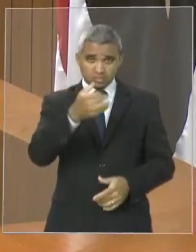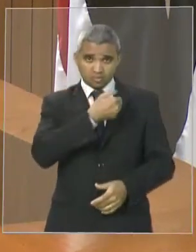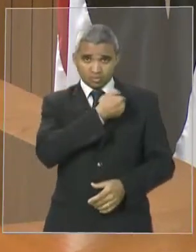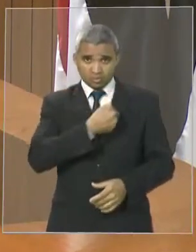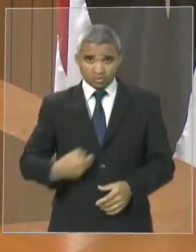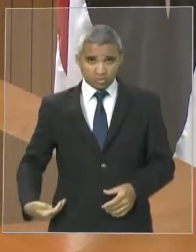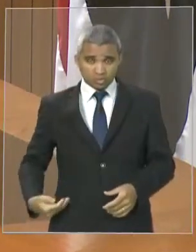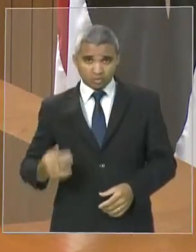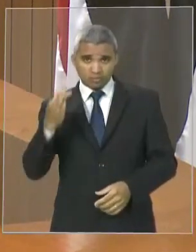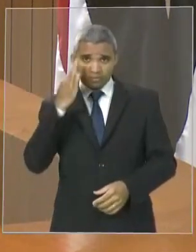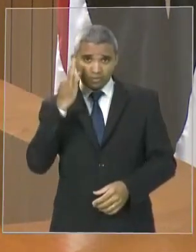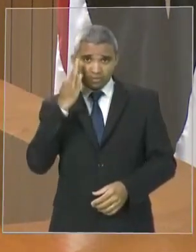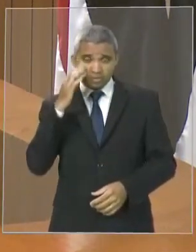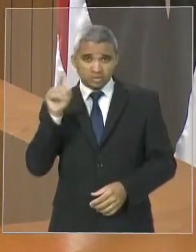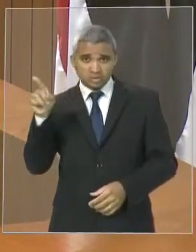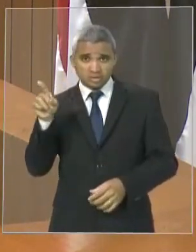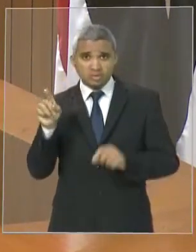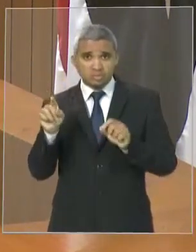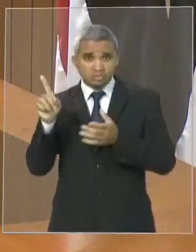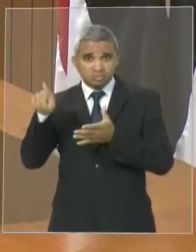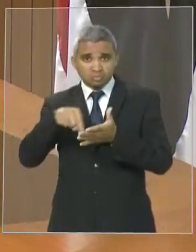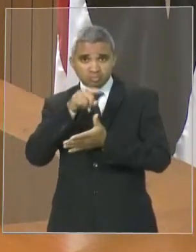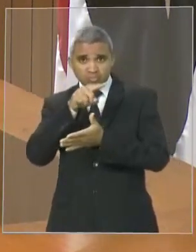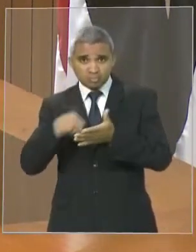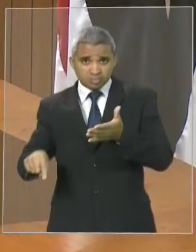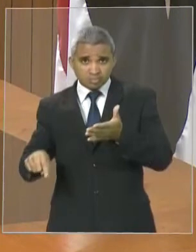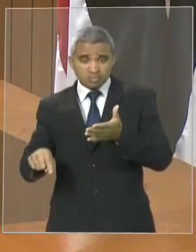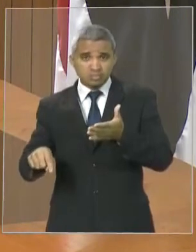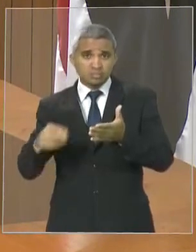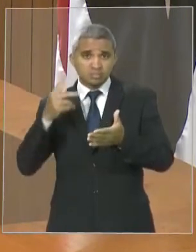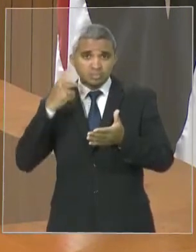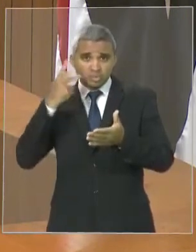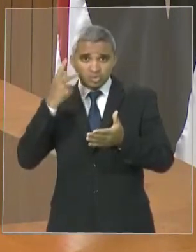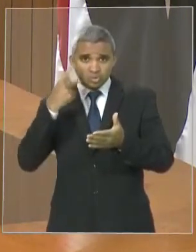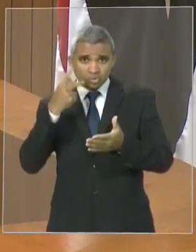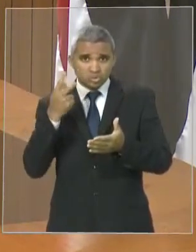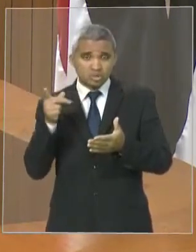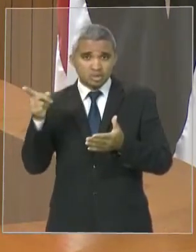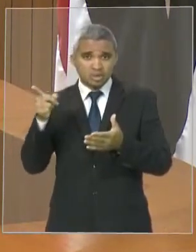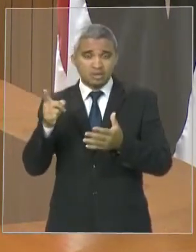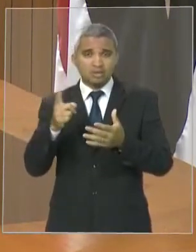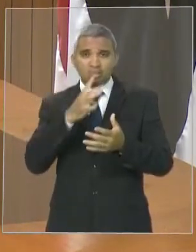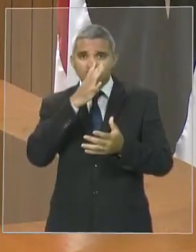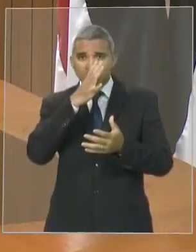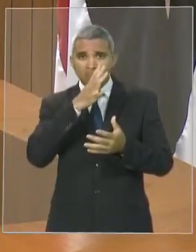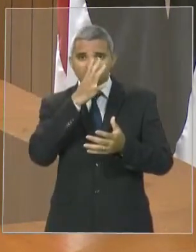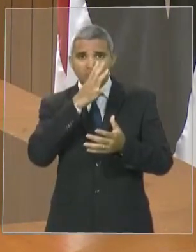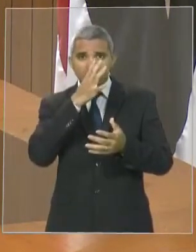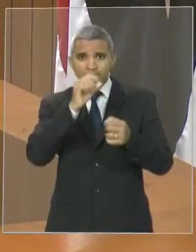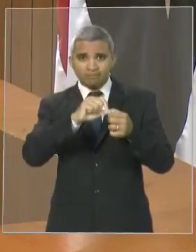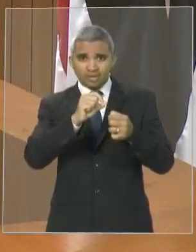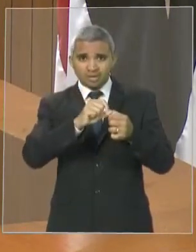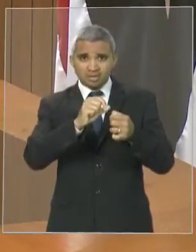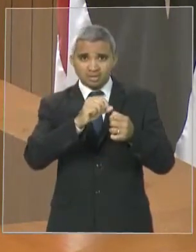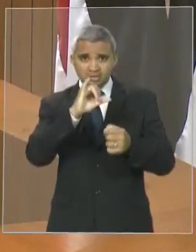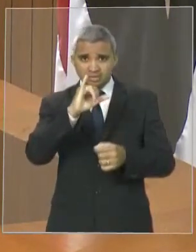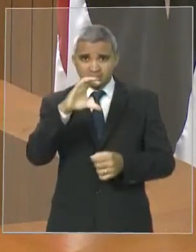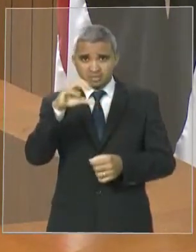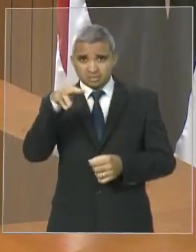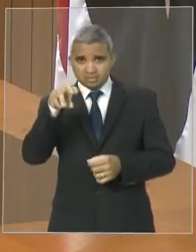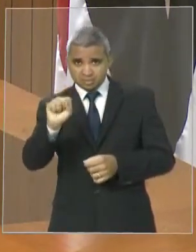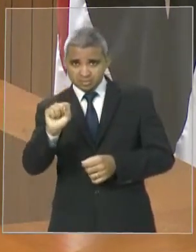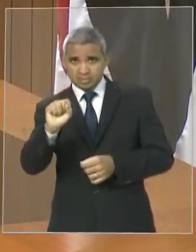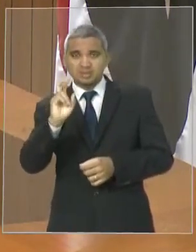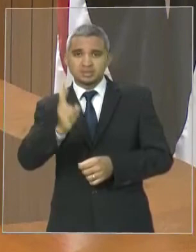de revogar a política inconsequente que ele fez em relação ao ICMS, todo